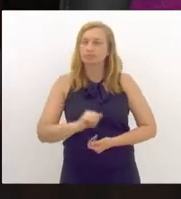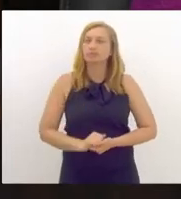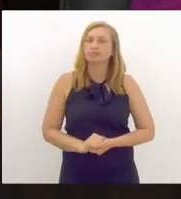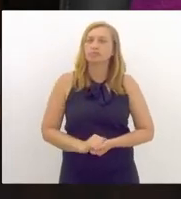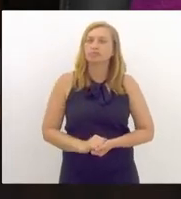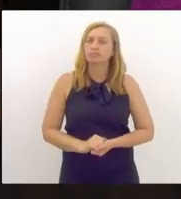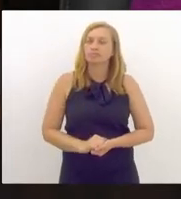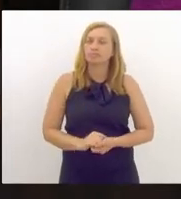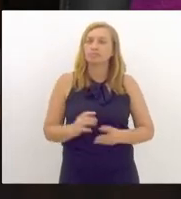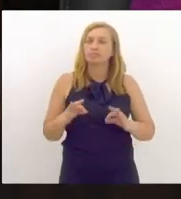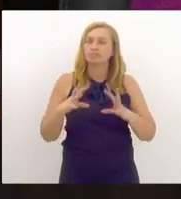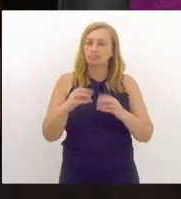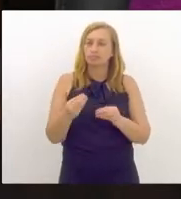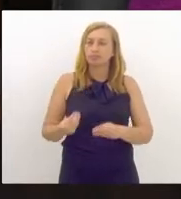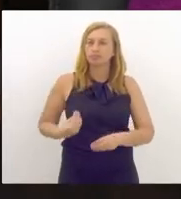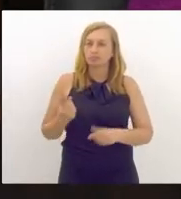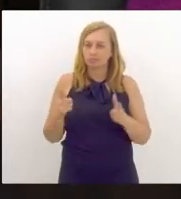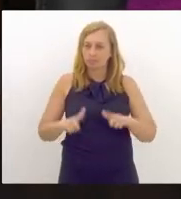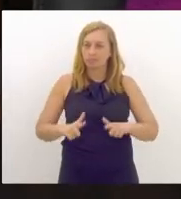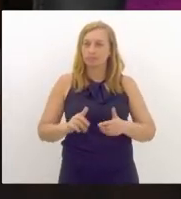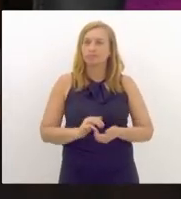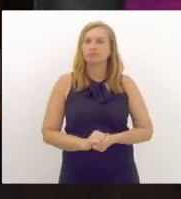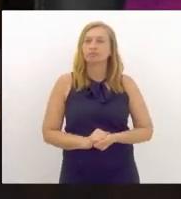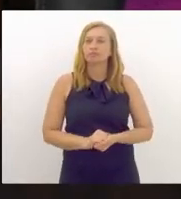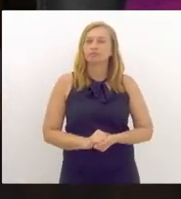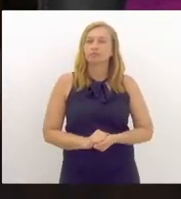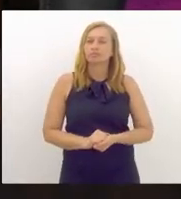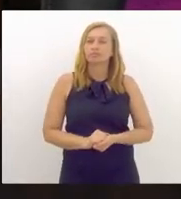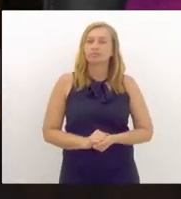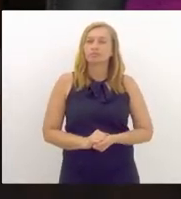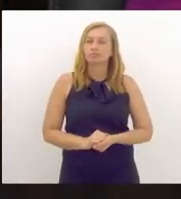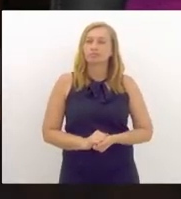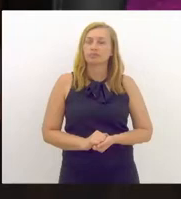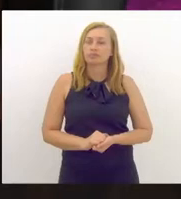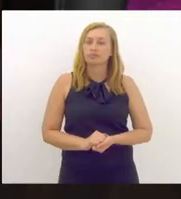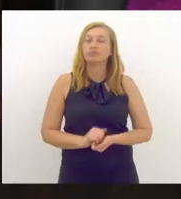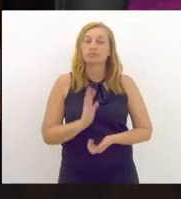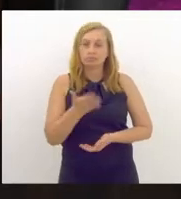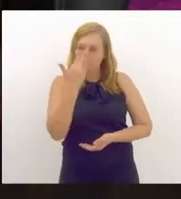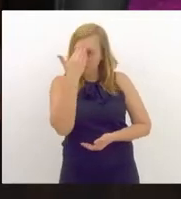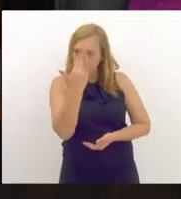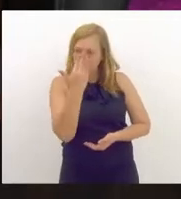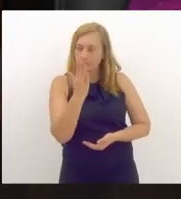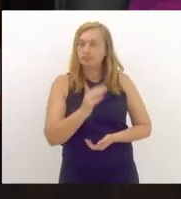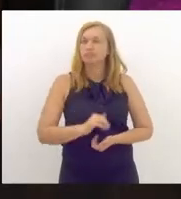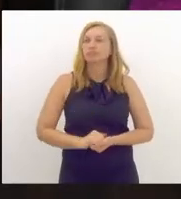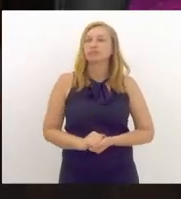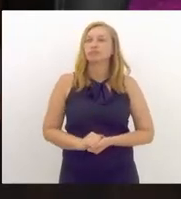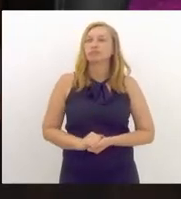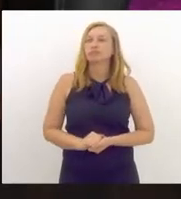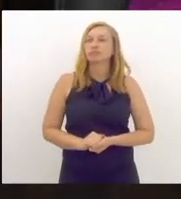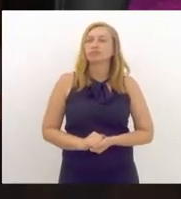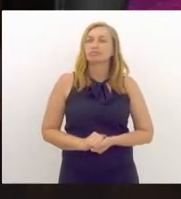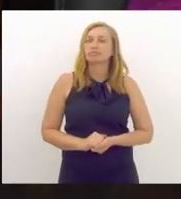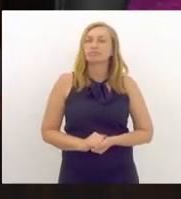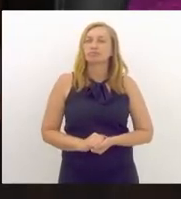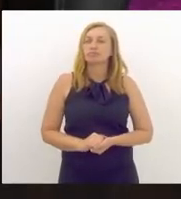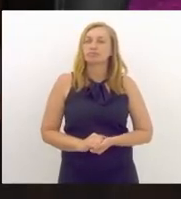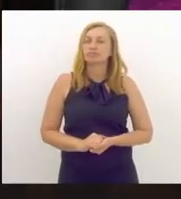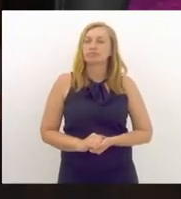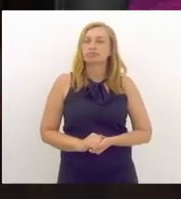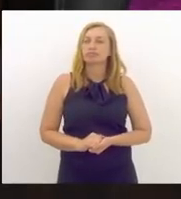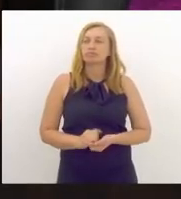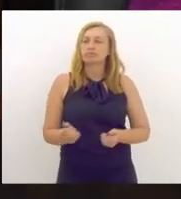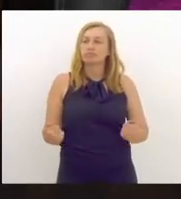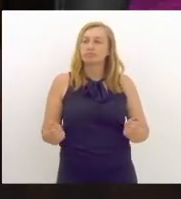e todos que aqui estão já agradeço desde já tá por